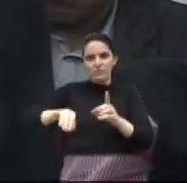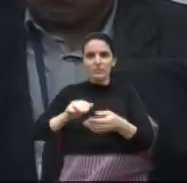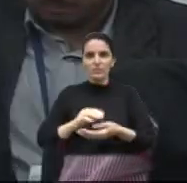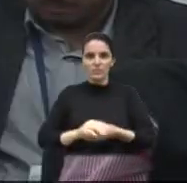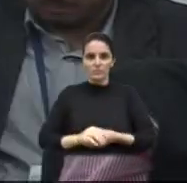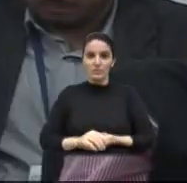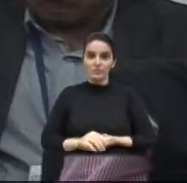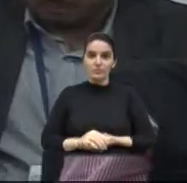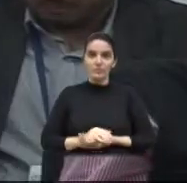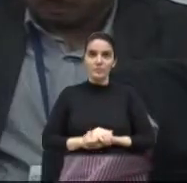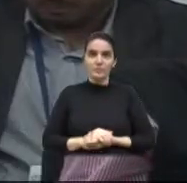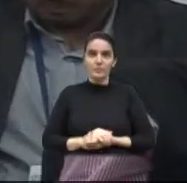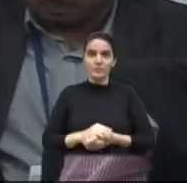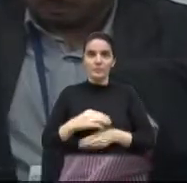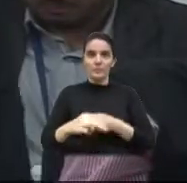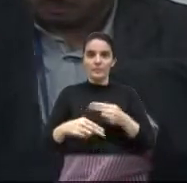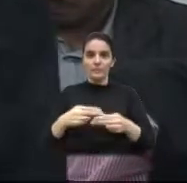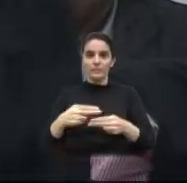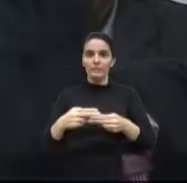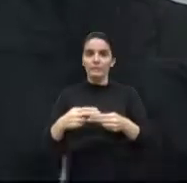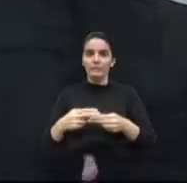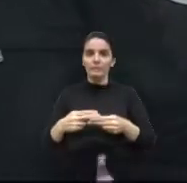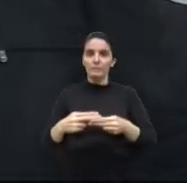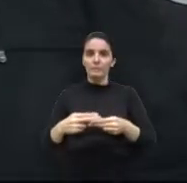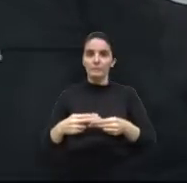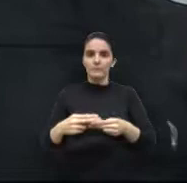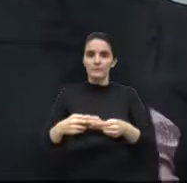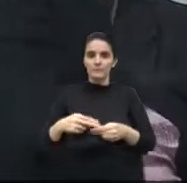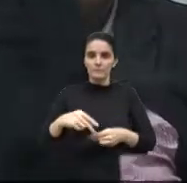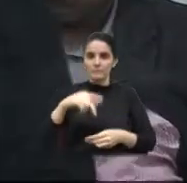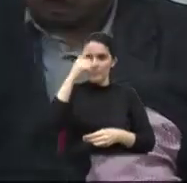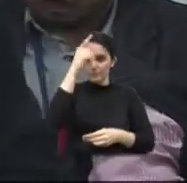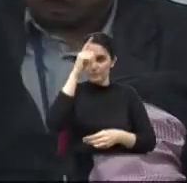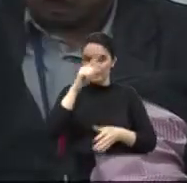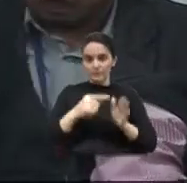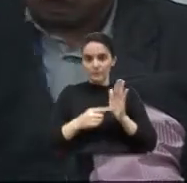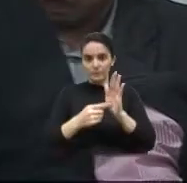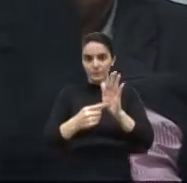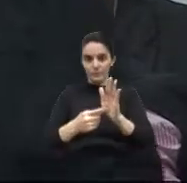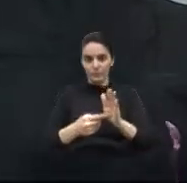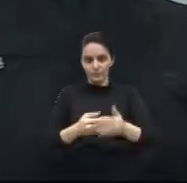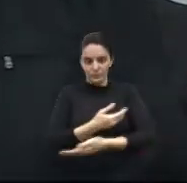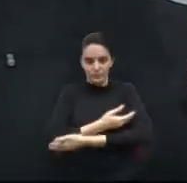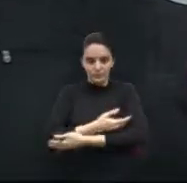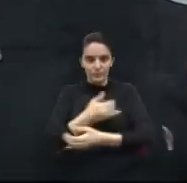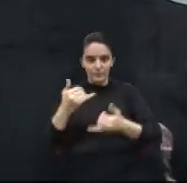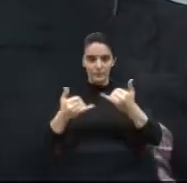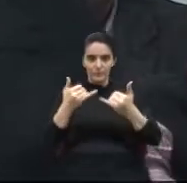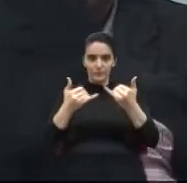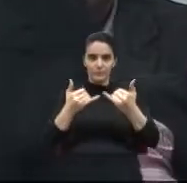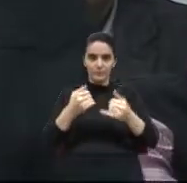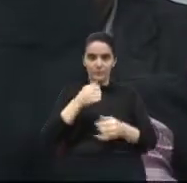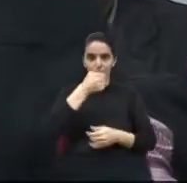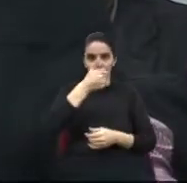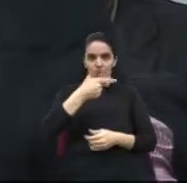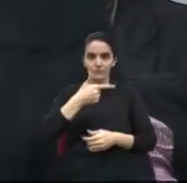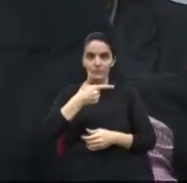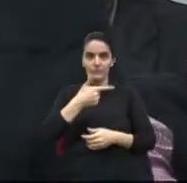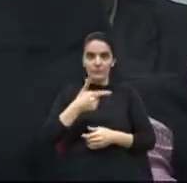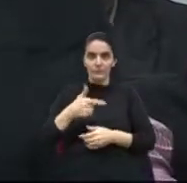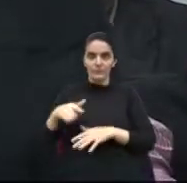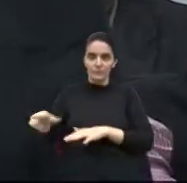vou falar uma bonequinha que com 12 semanas, que já fica desse tamanho, e é